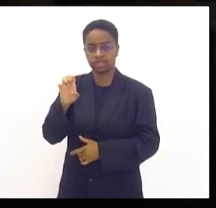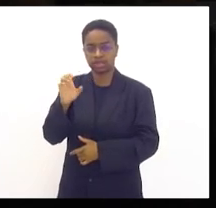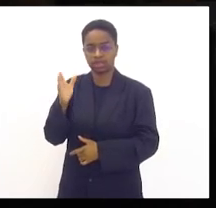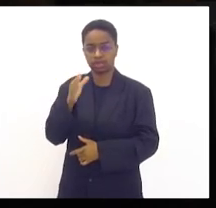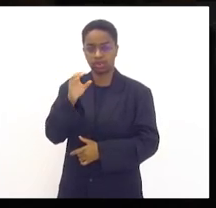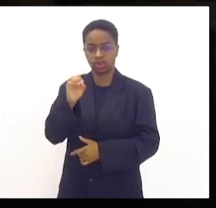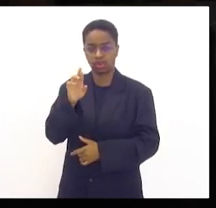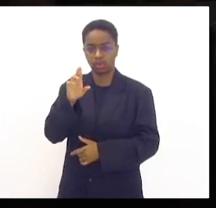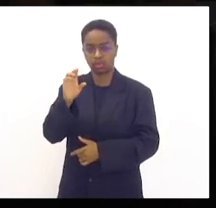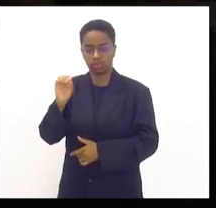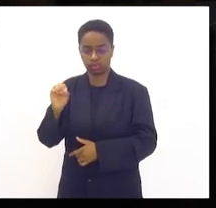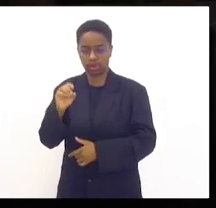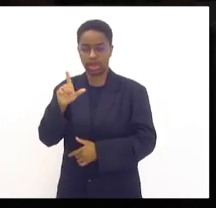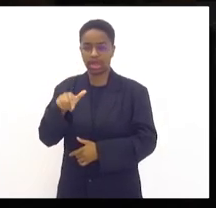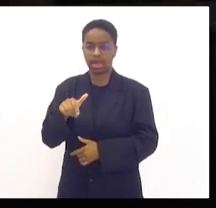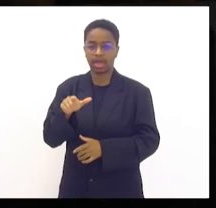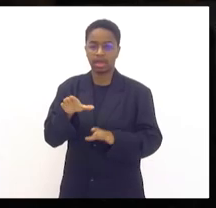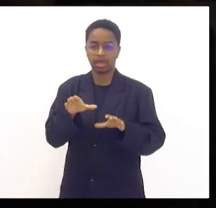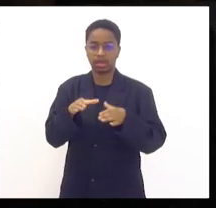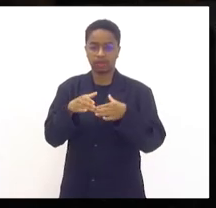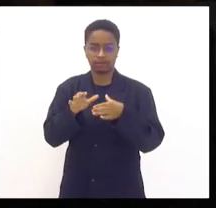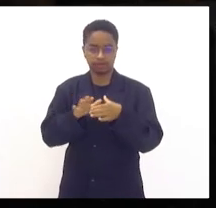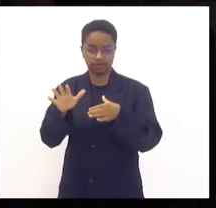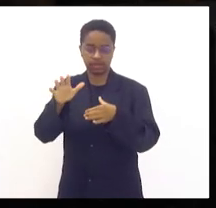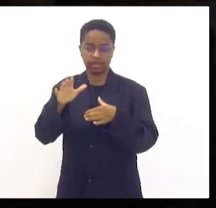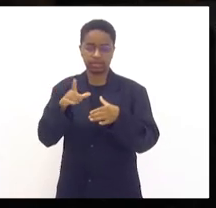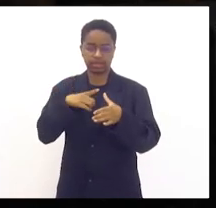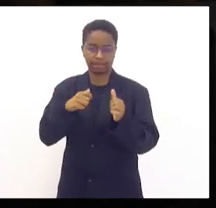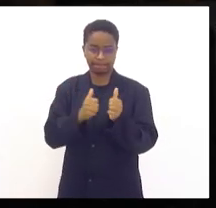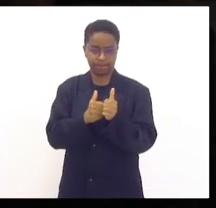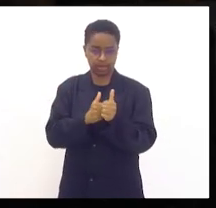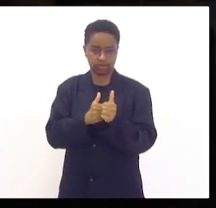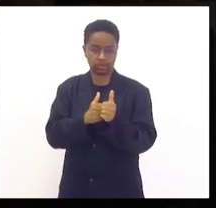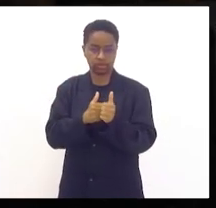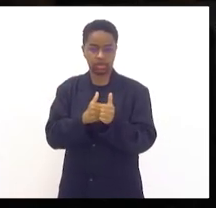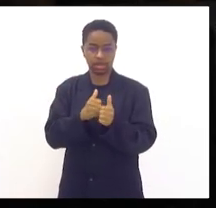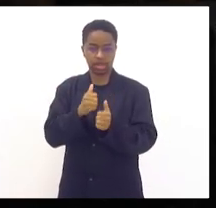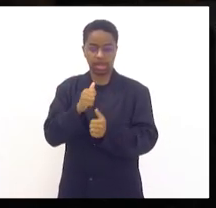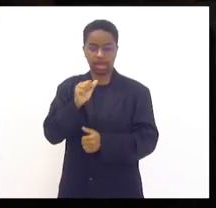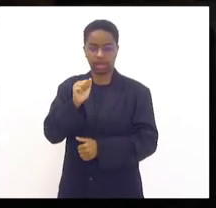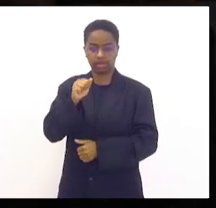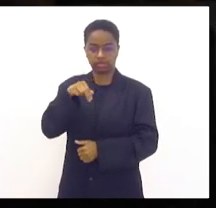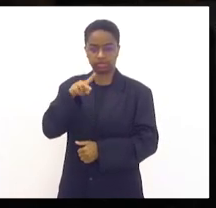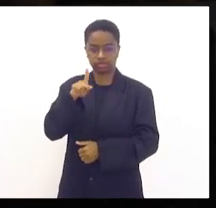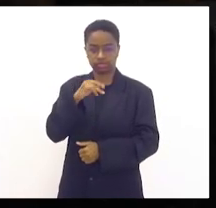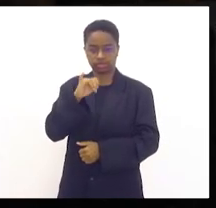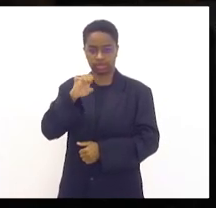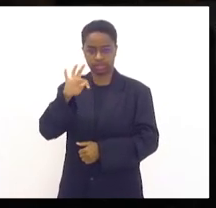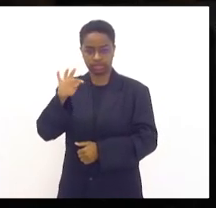de Meriti e Nilópolis. Foi algo indescritível.